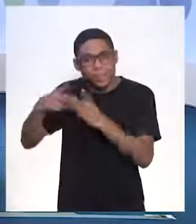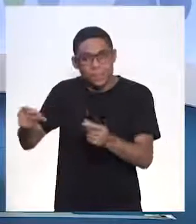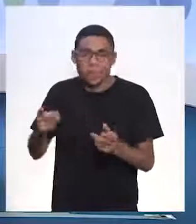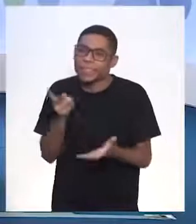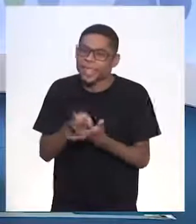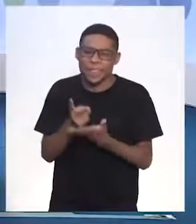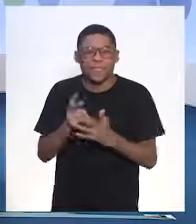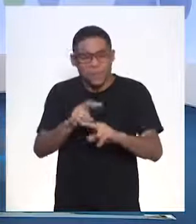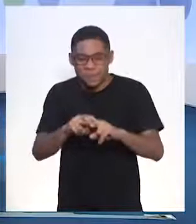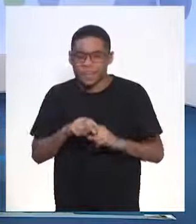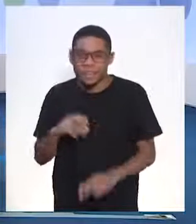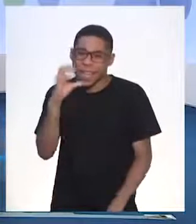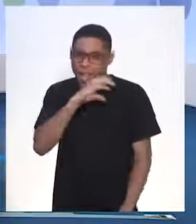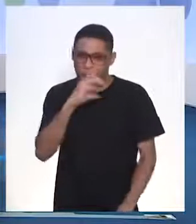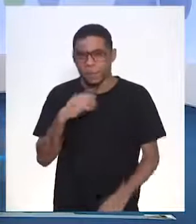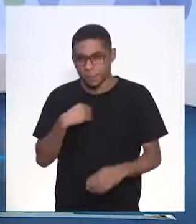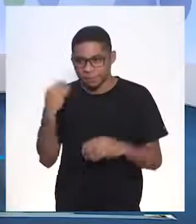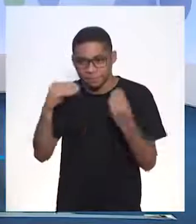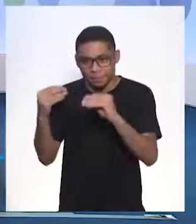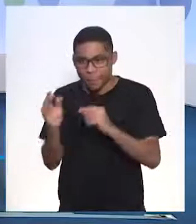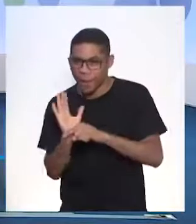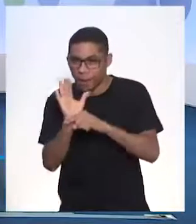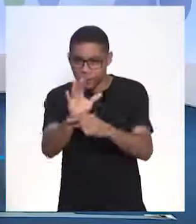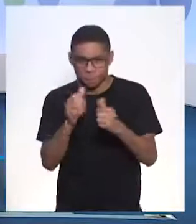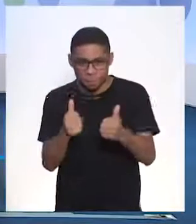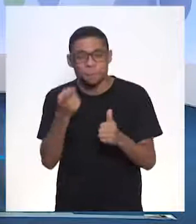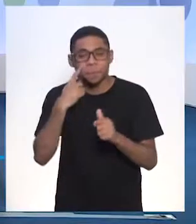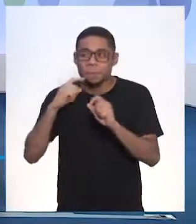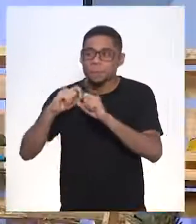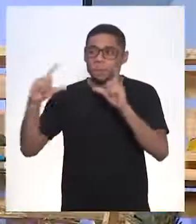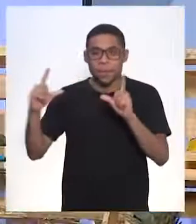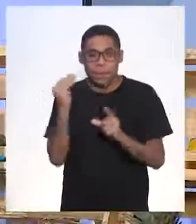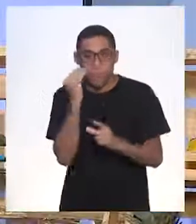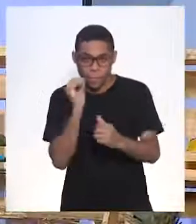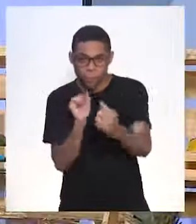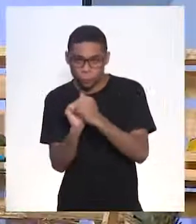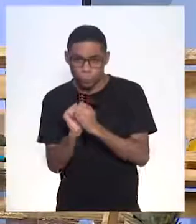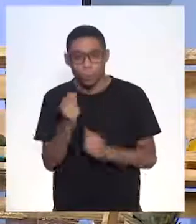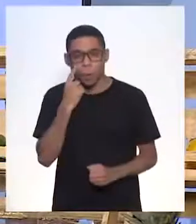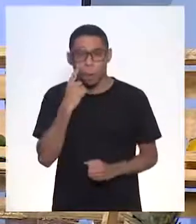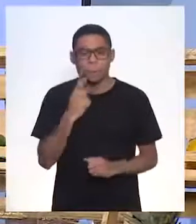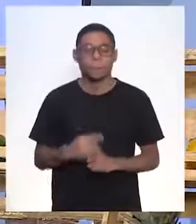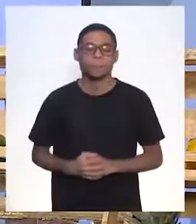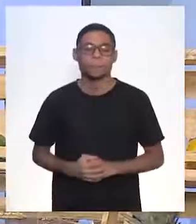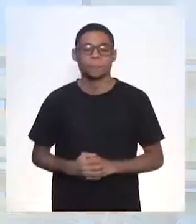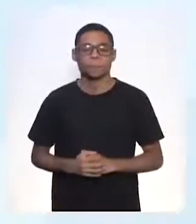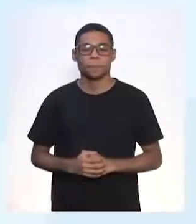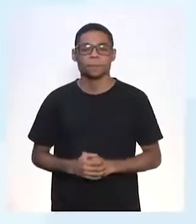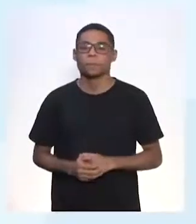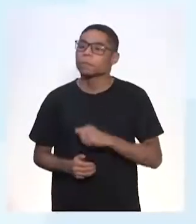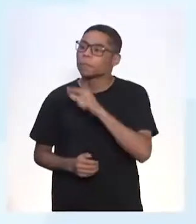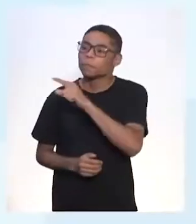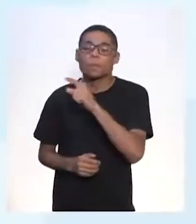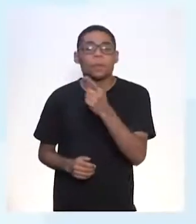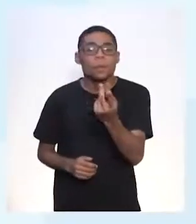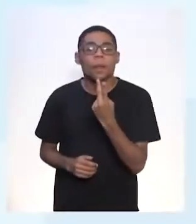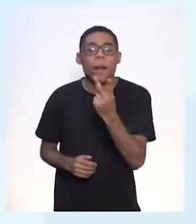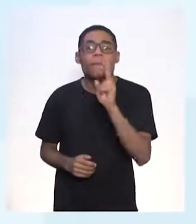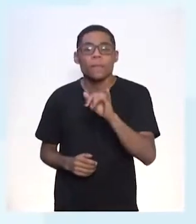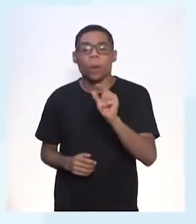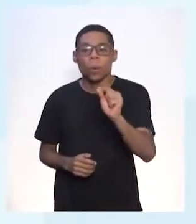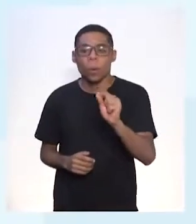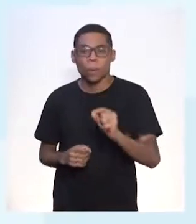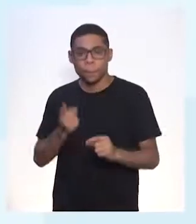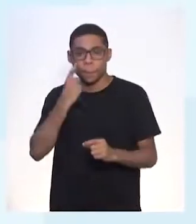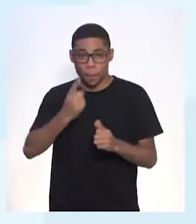eu vou resolver esse sistema aí com vocês, tá bom? Uhum. Pode pôr na tela que vamos lá. Então, o que eu vou fazer aí nesse sistema aí? Eu vou elencar o